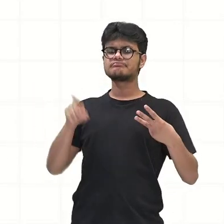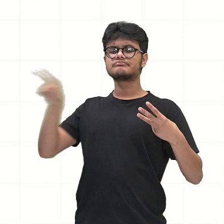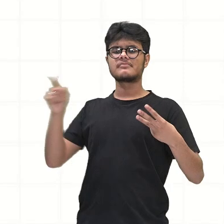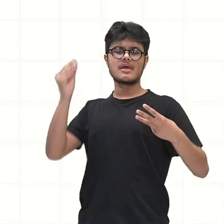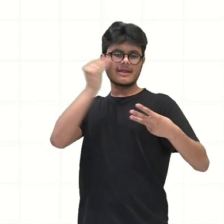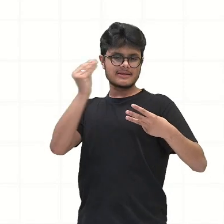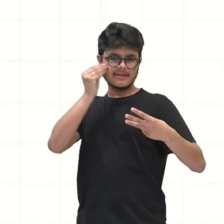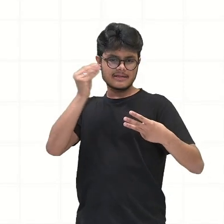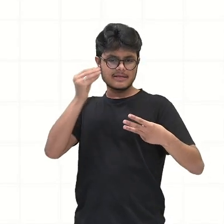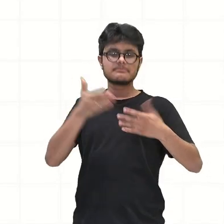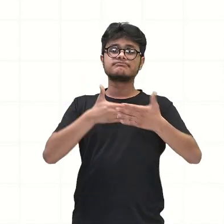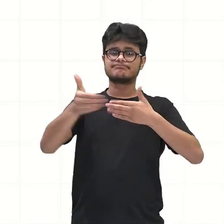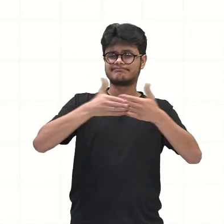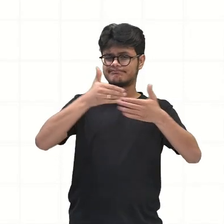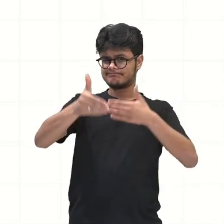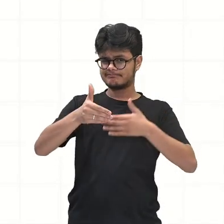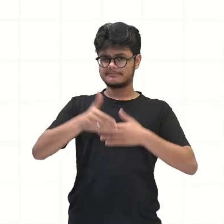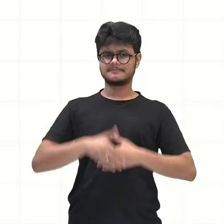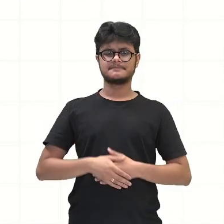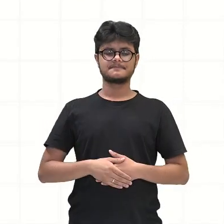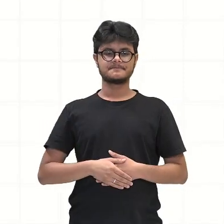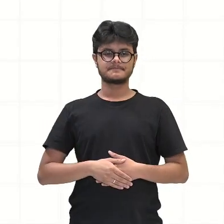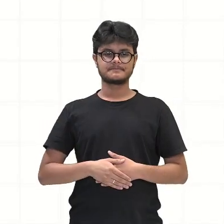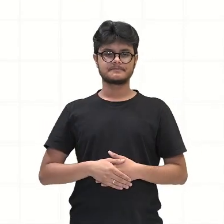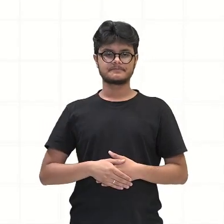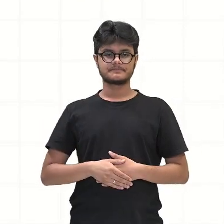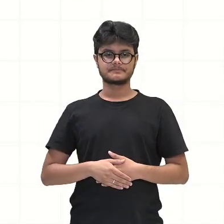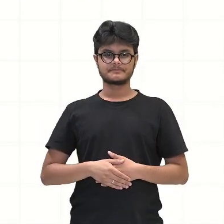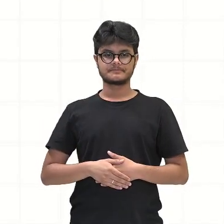experimentos aleatórios.